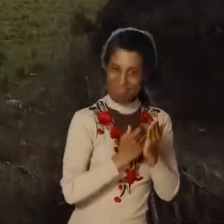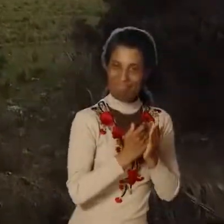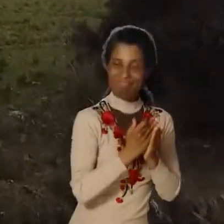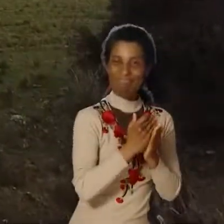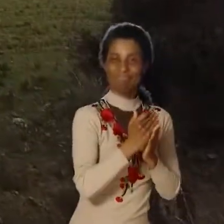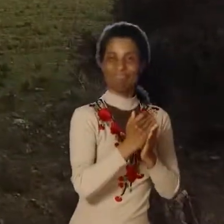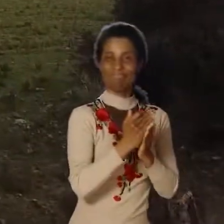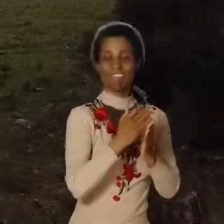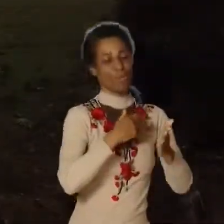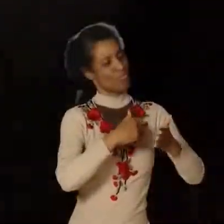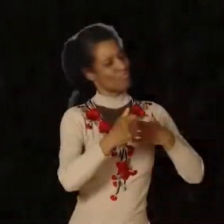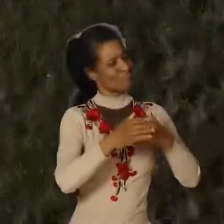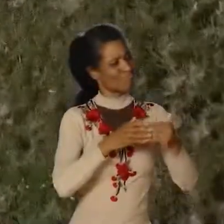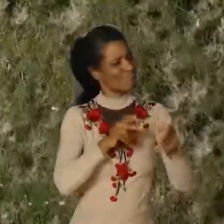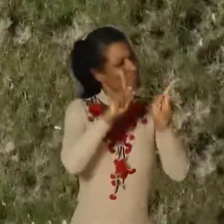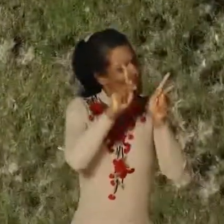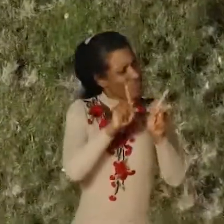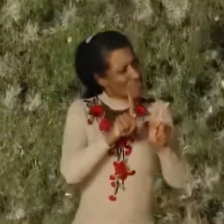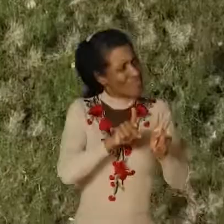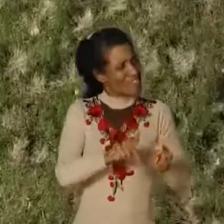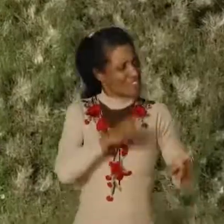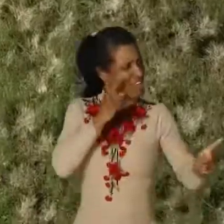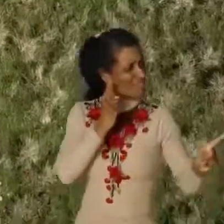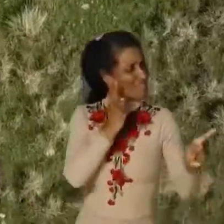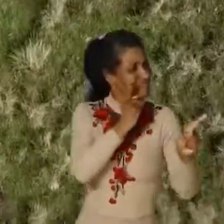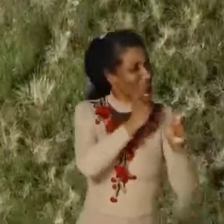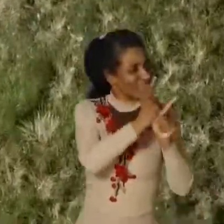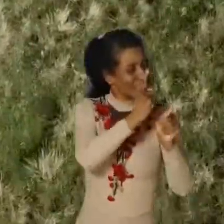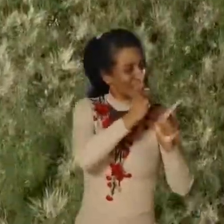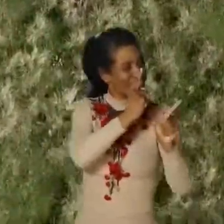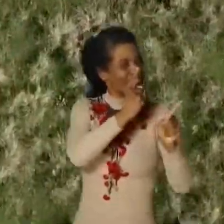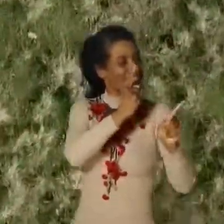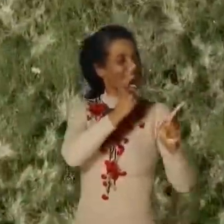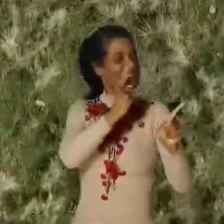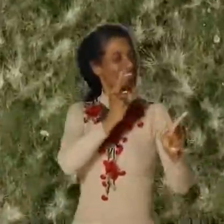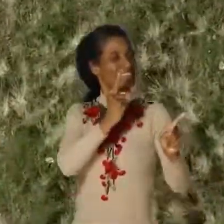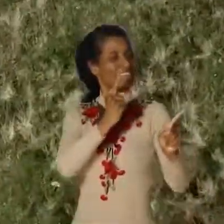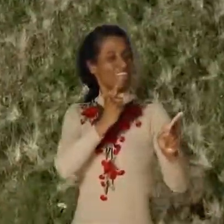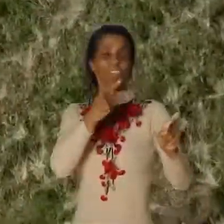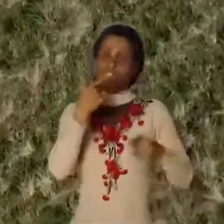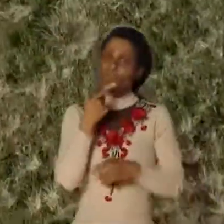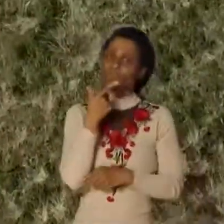próprias origens. Qualquer guri vai